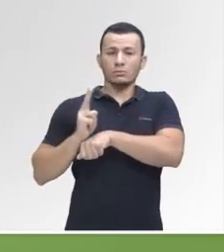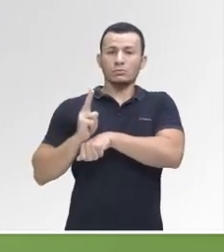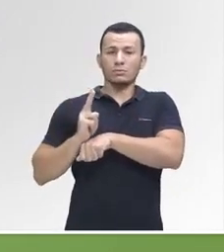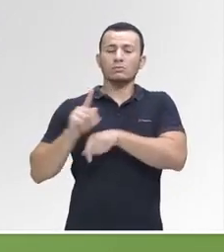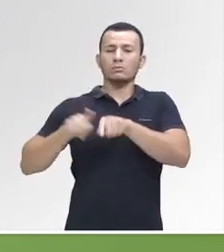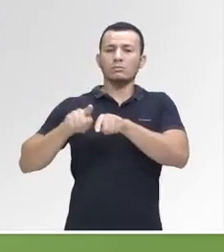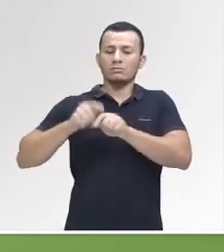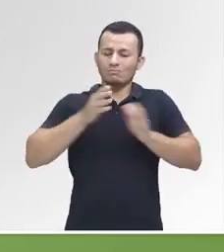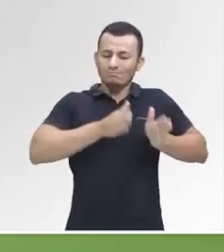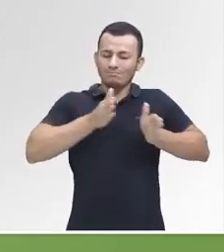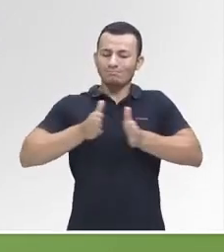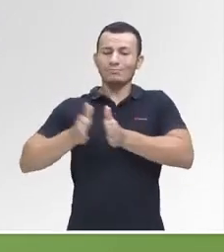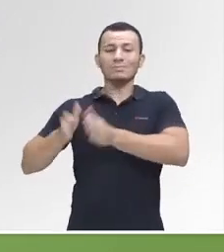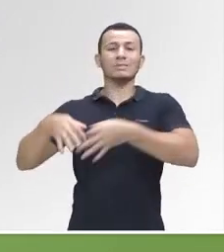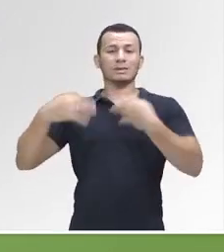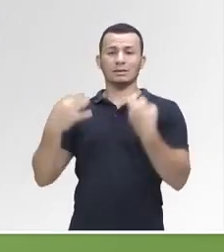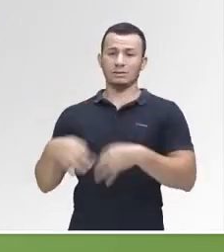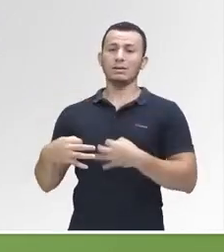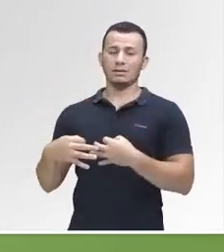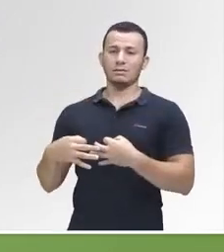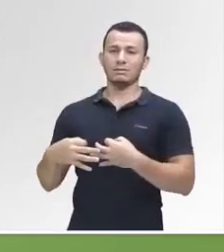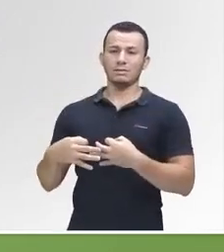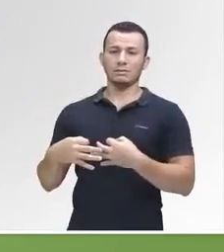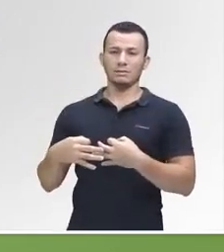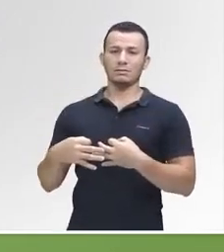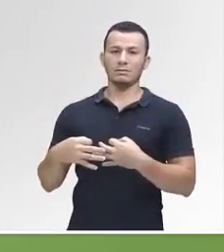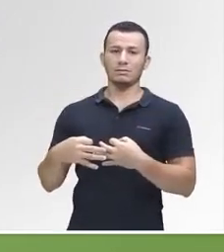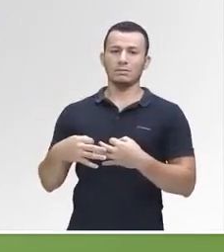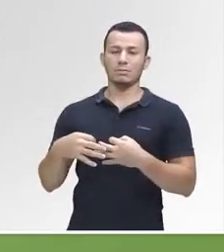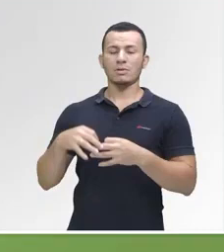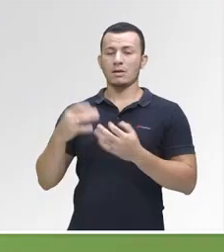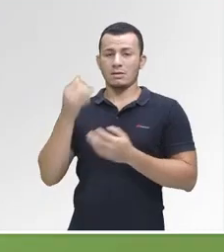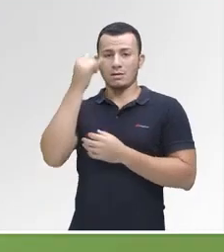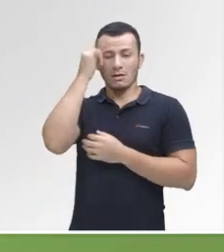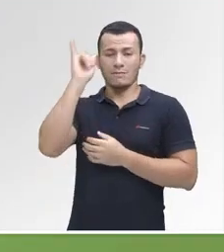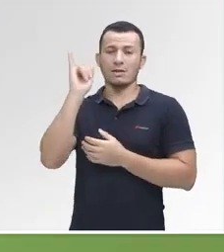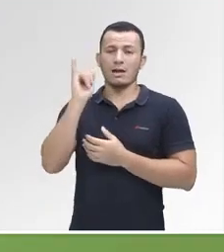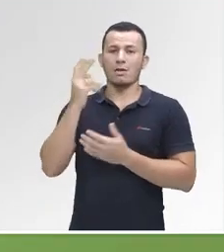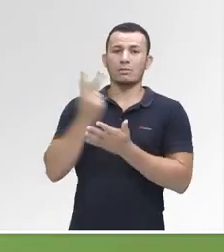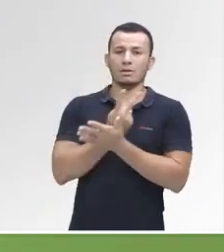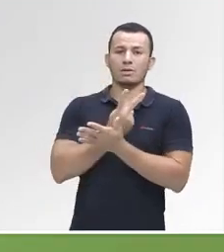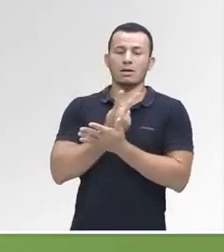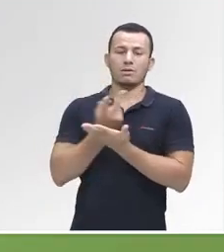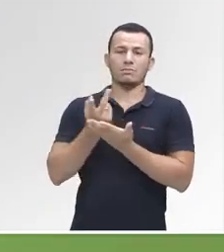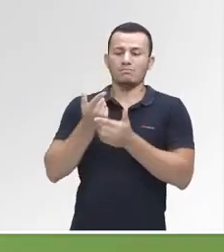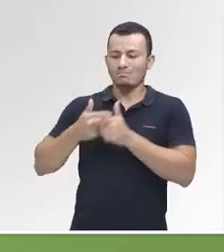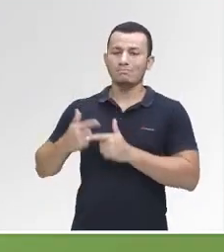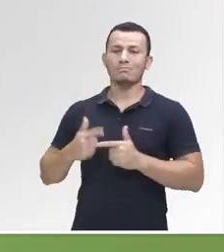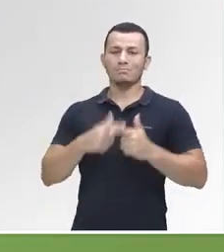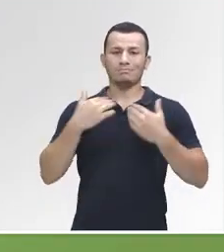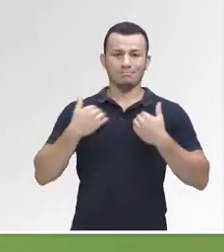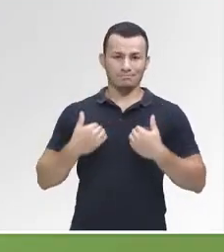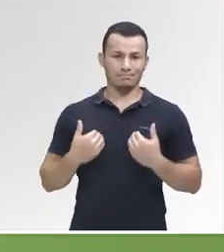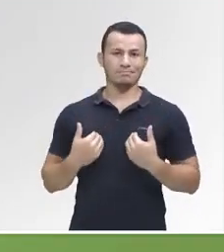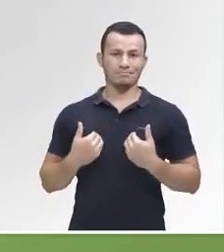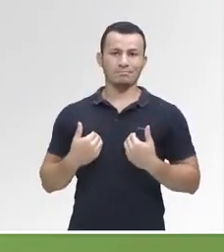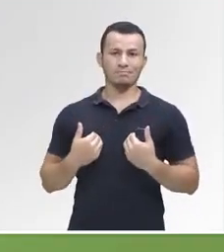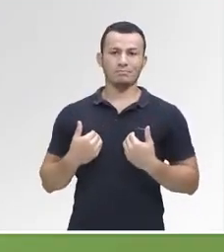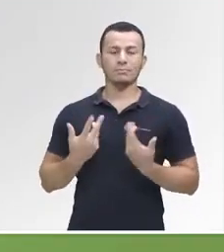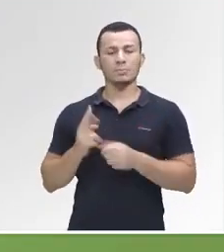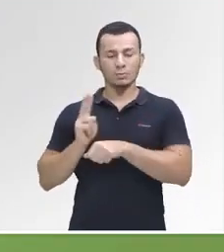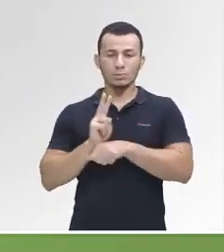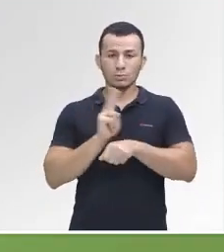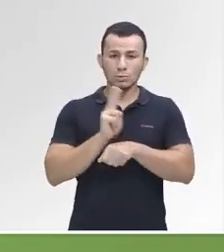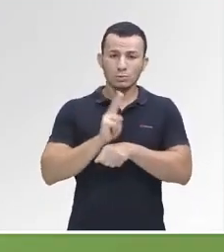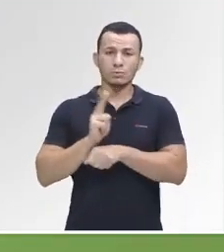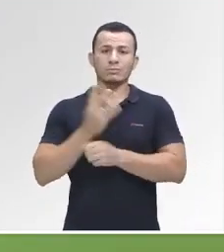esses procedimentos que eu falei para que ela não se machuque mais, muito mais, né? Então, ela precisa ser